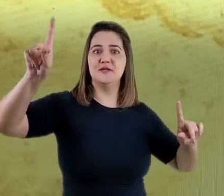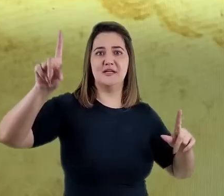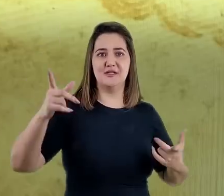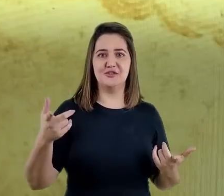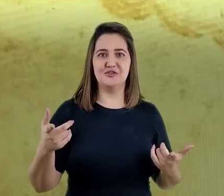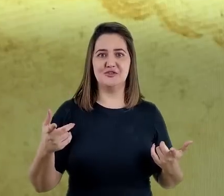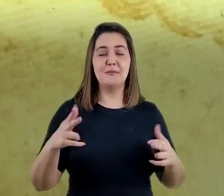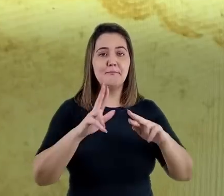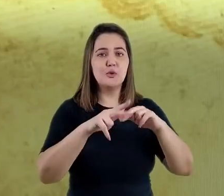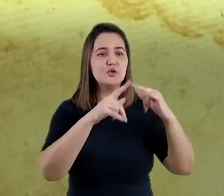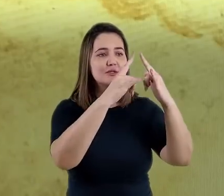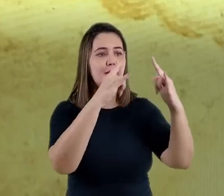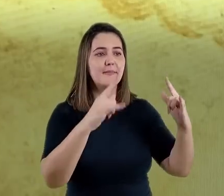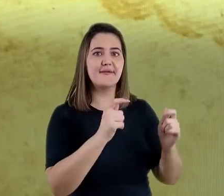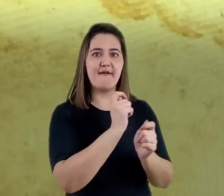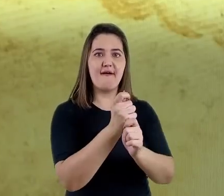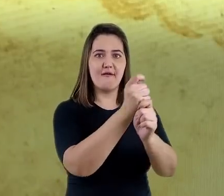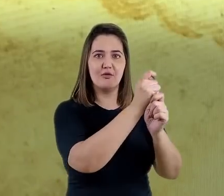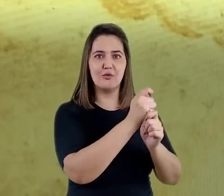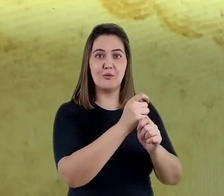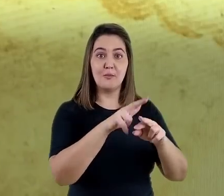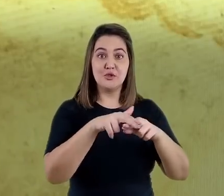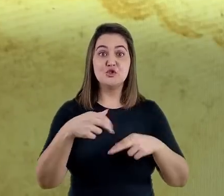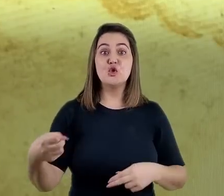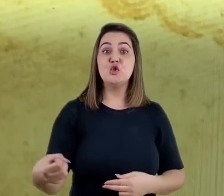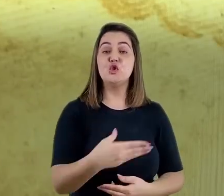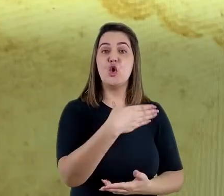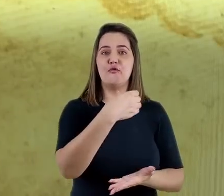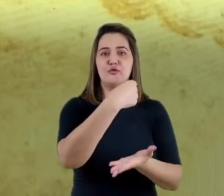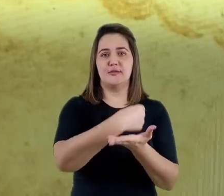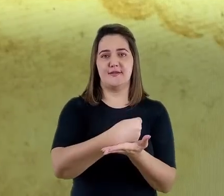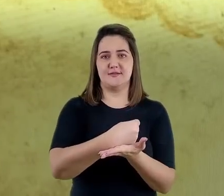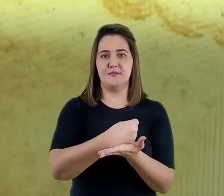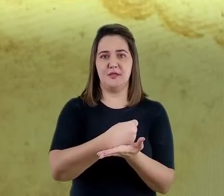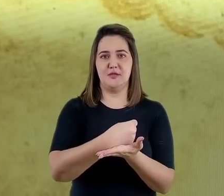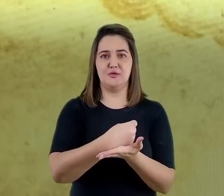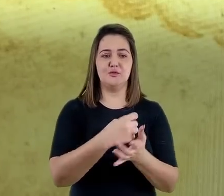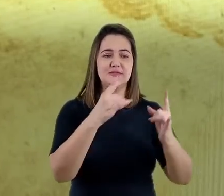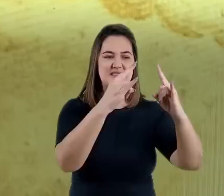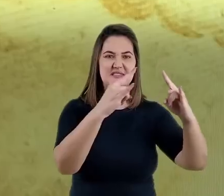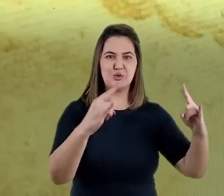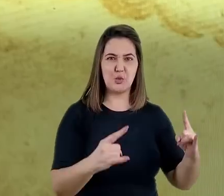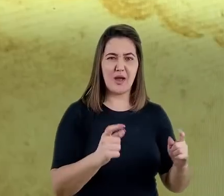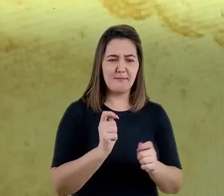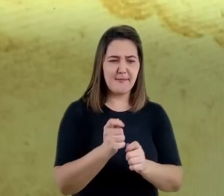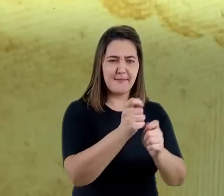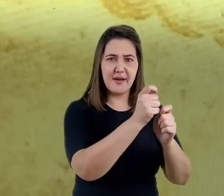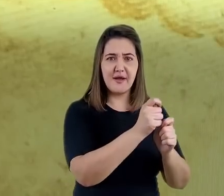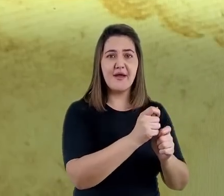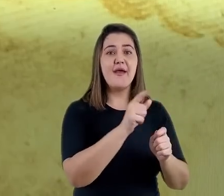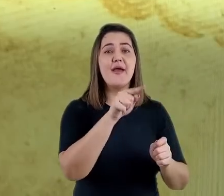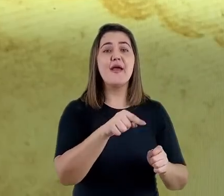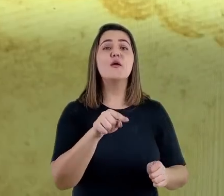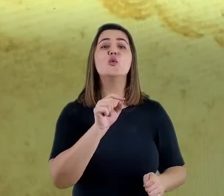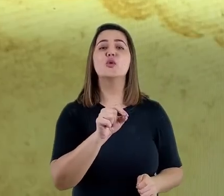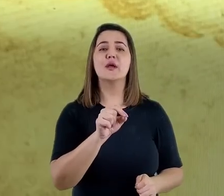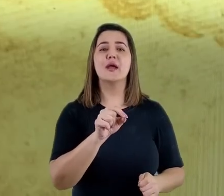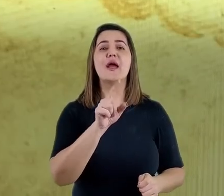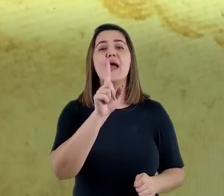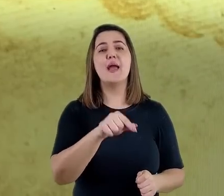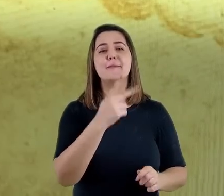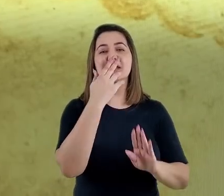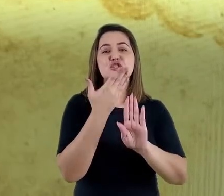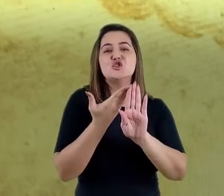o tabernáculo do deserto. Por isso que no Novo Testamento, esse santuário que os hebreus conheceram será chamado